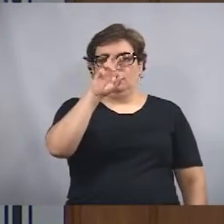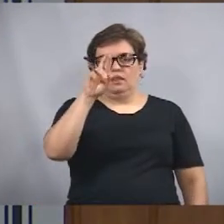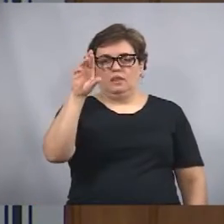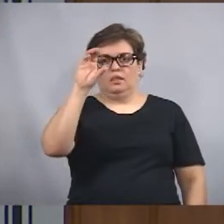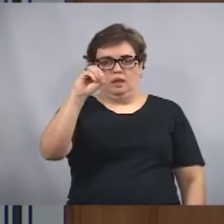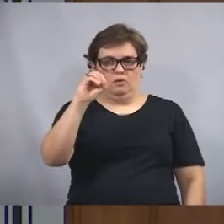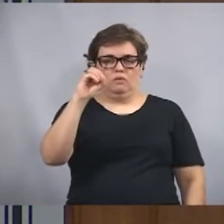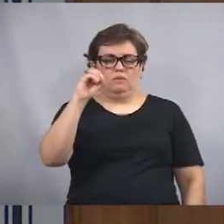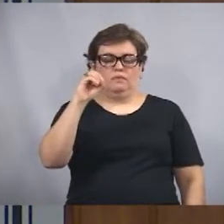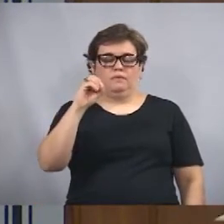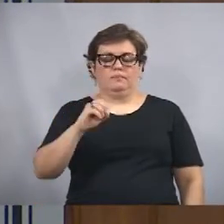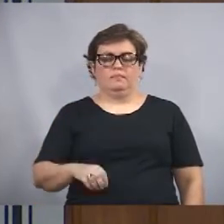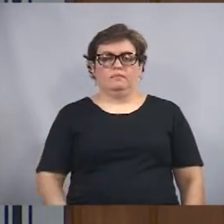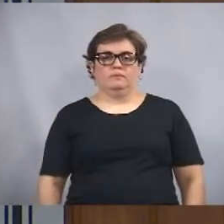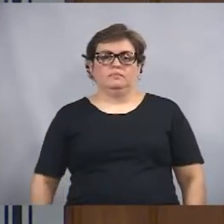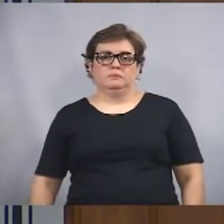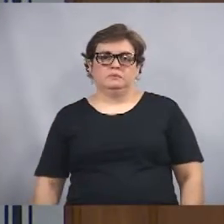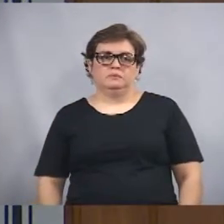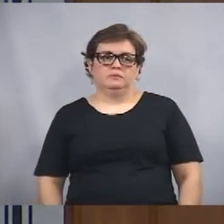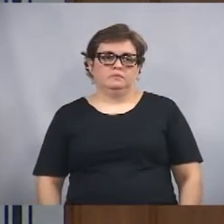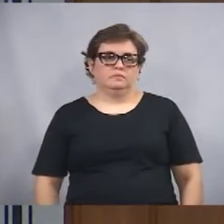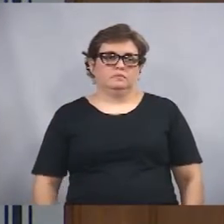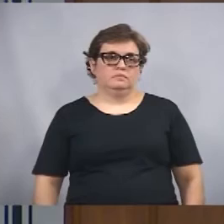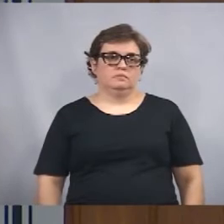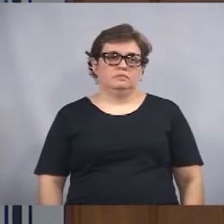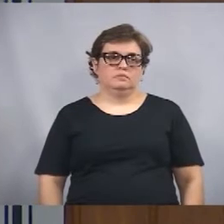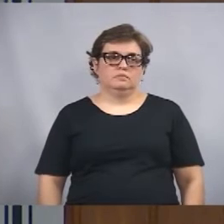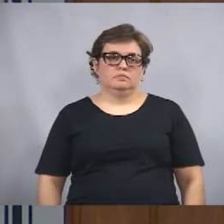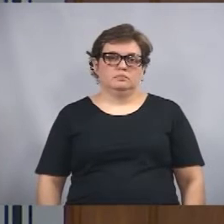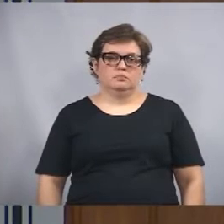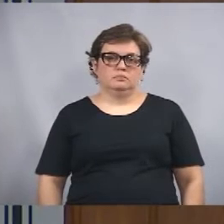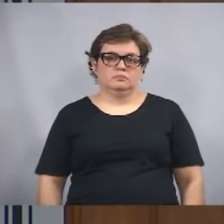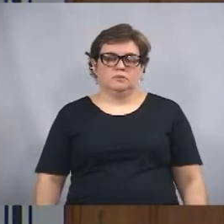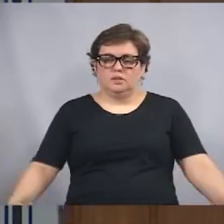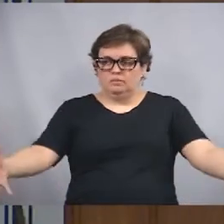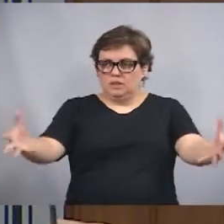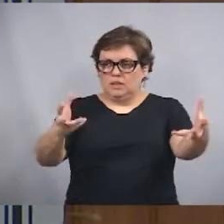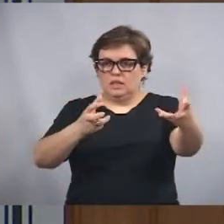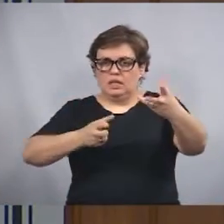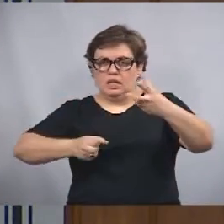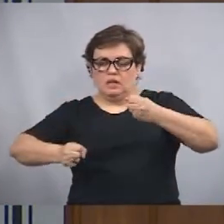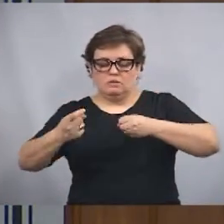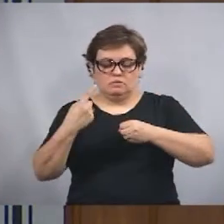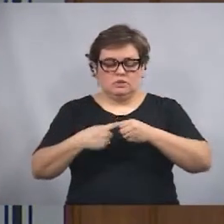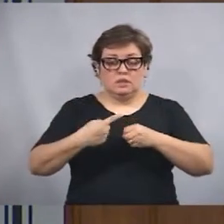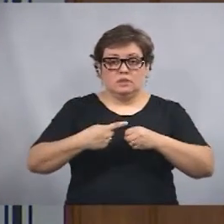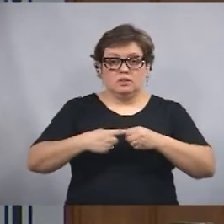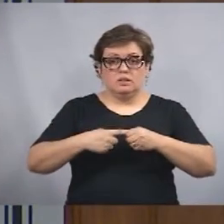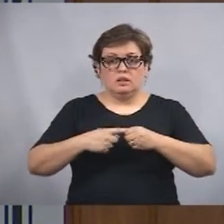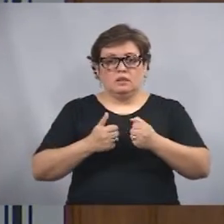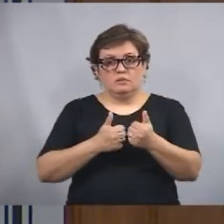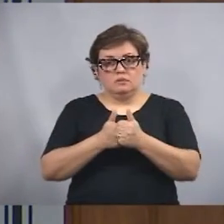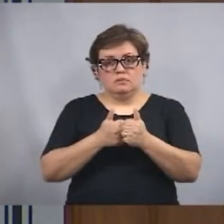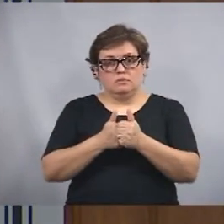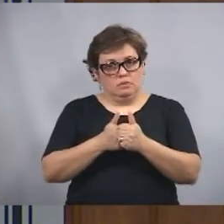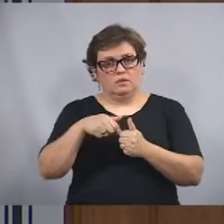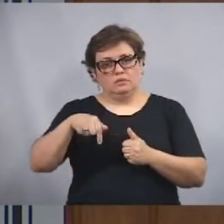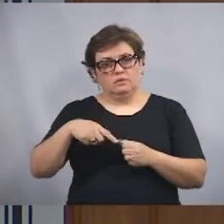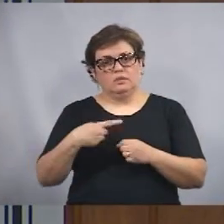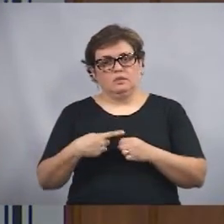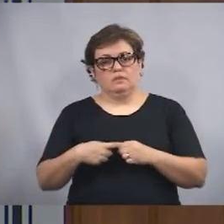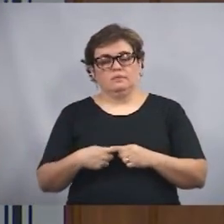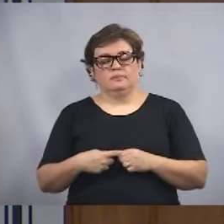conta disto não é até atraindo só para finalizar sua atraindo cidades no seu entorno